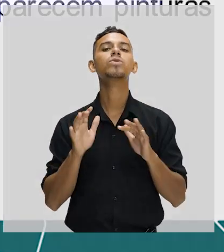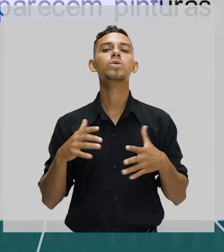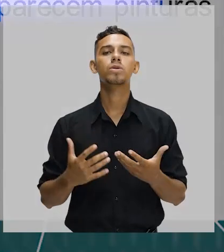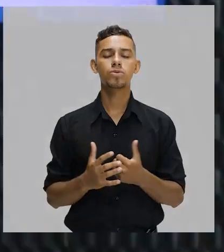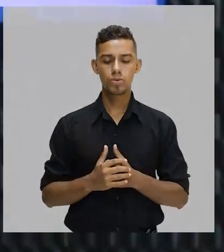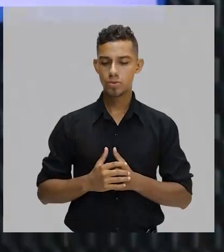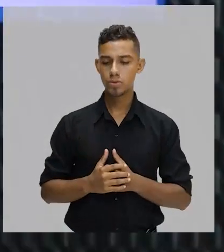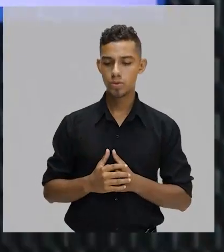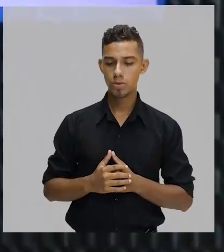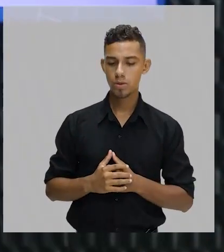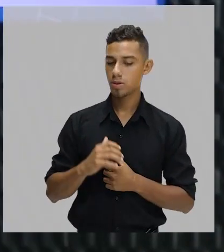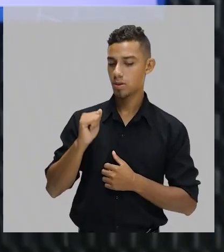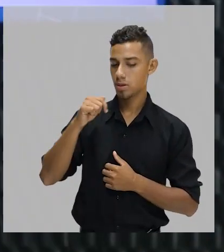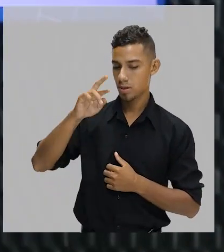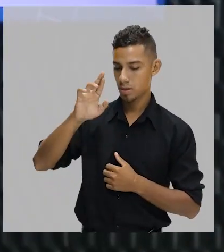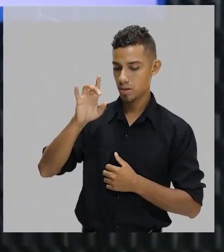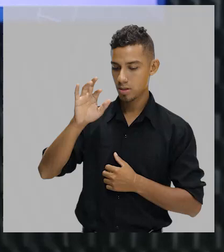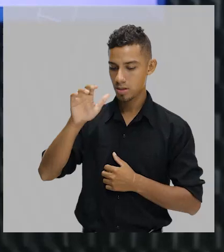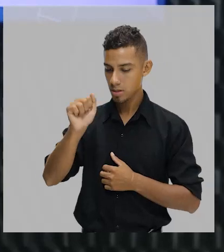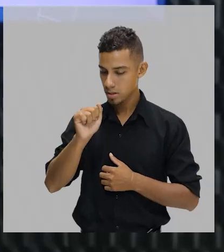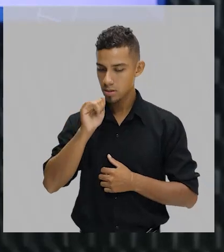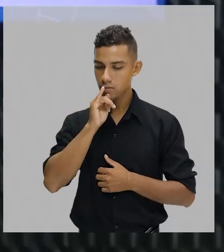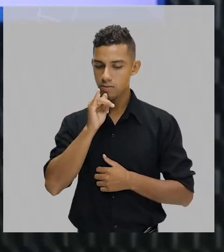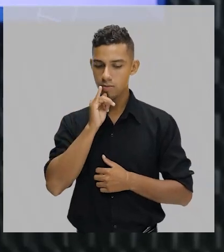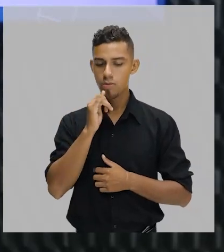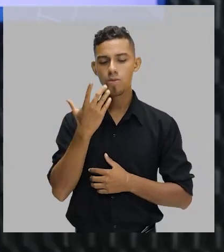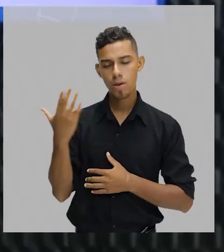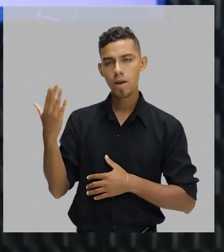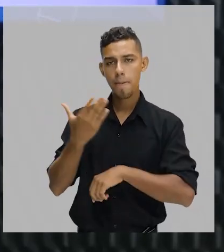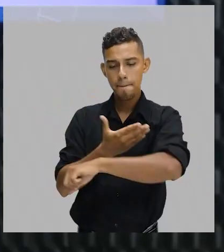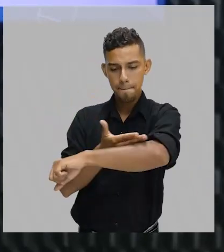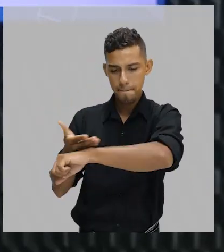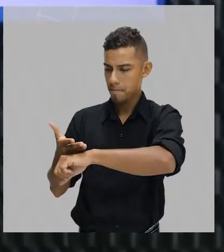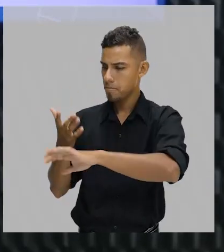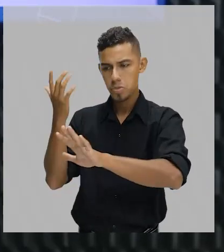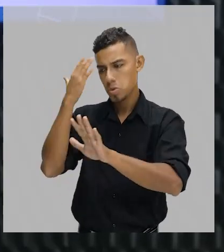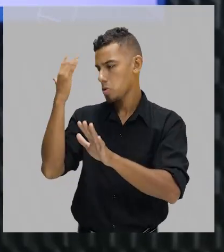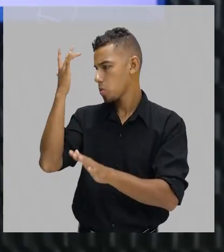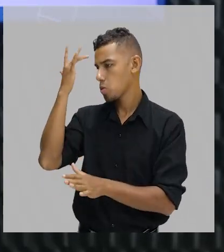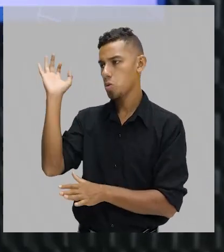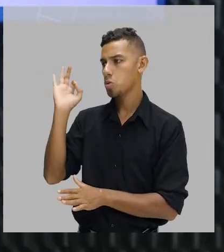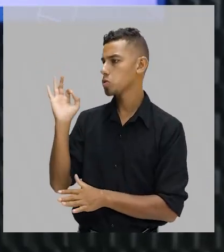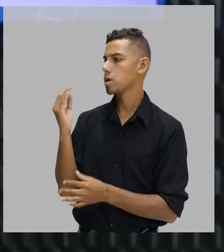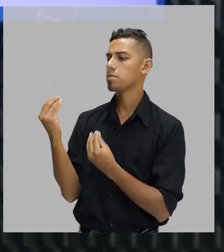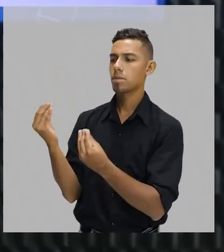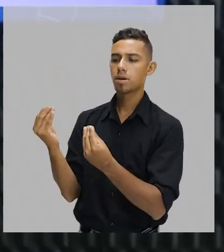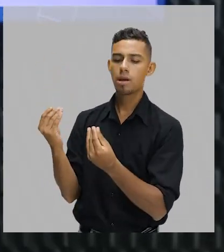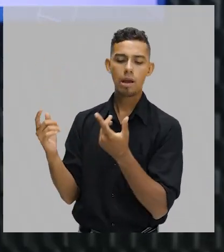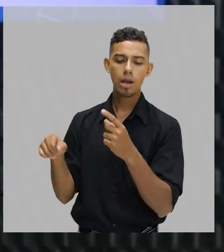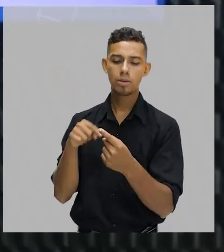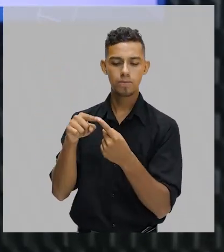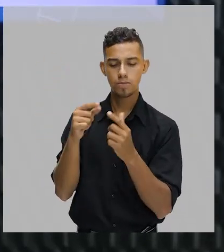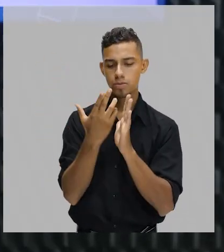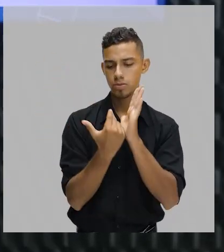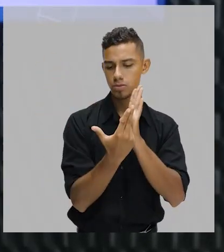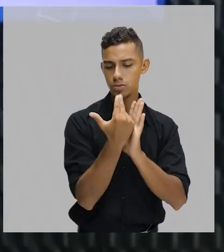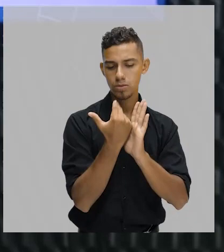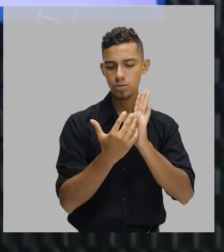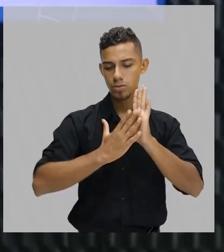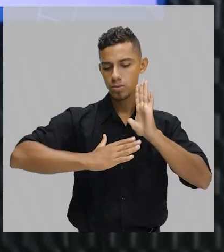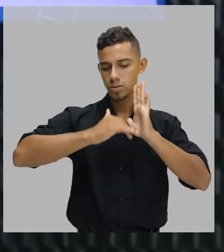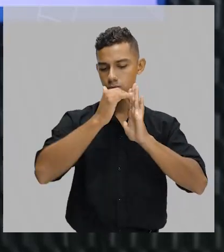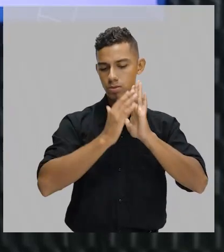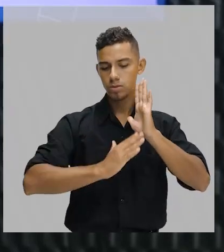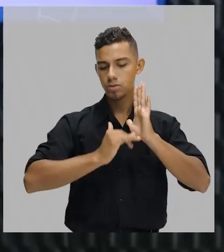aquarelados. Eles são macios ao ponto de você pegar aquele lápis branco, que você não sabe para que serve, e poder riscar, pintar com lápis